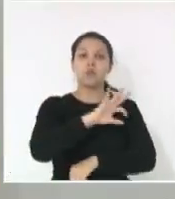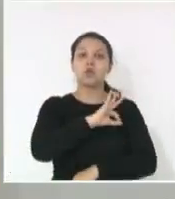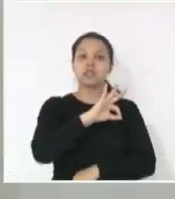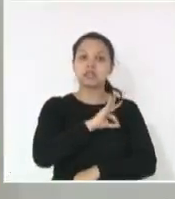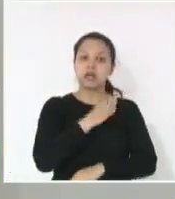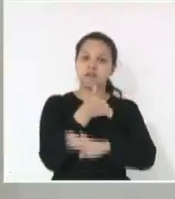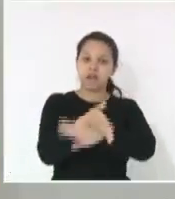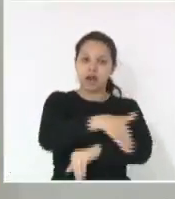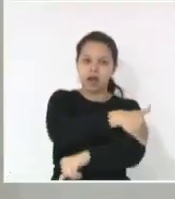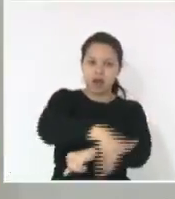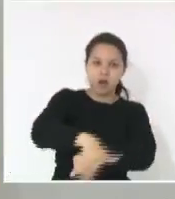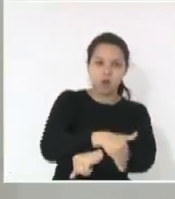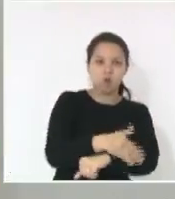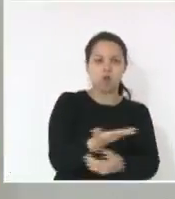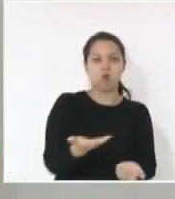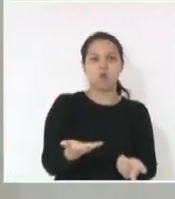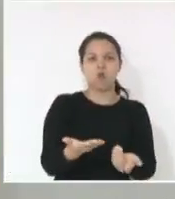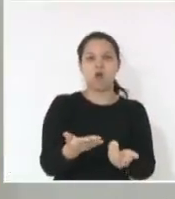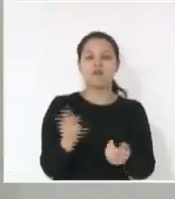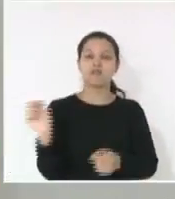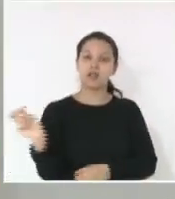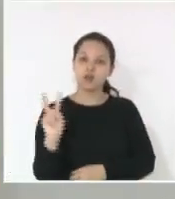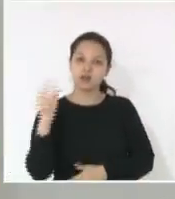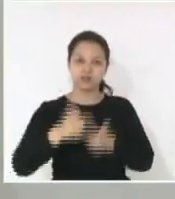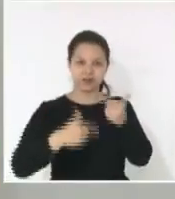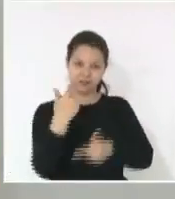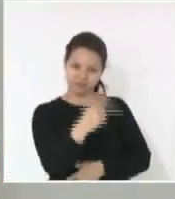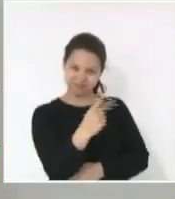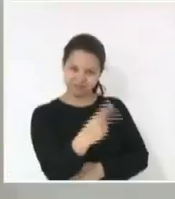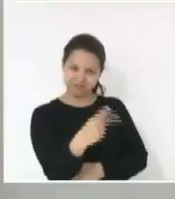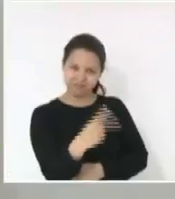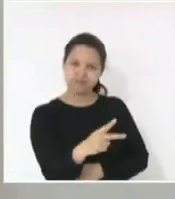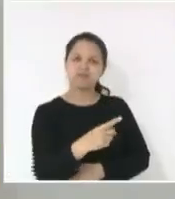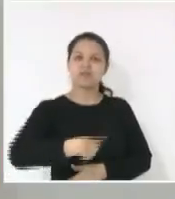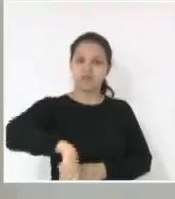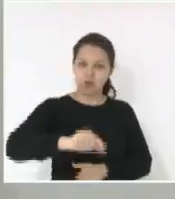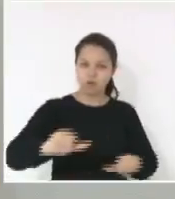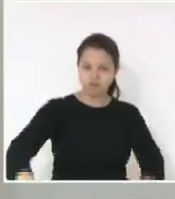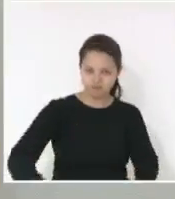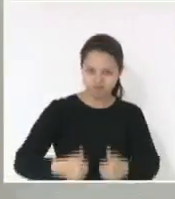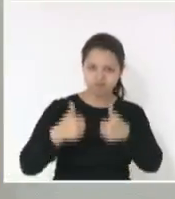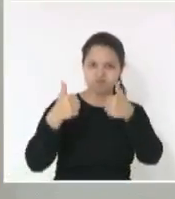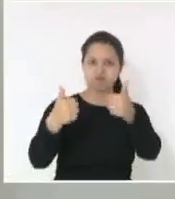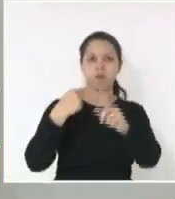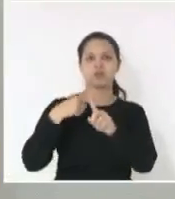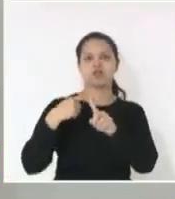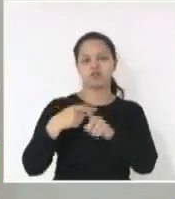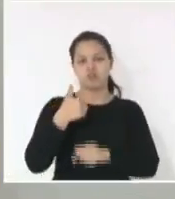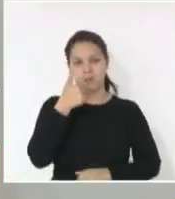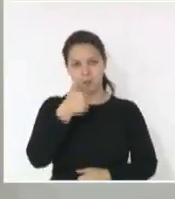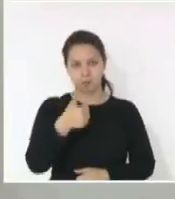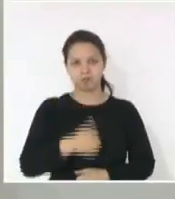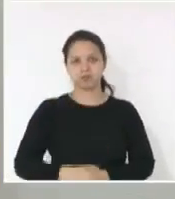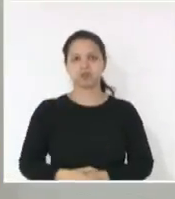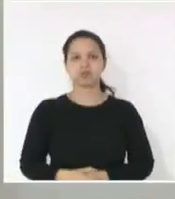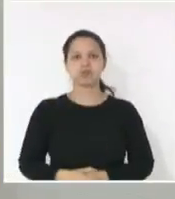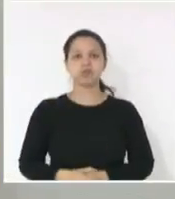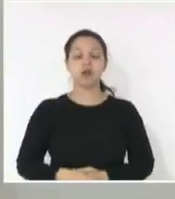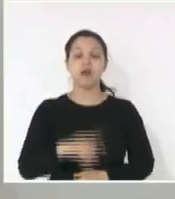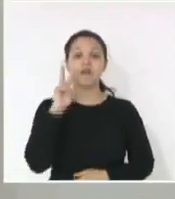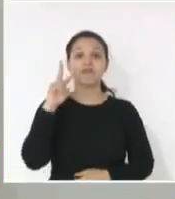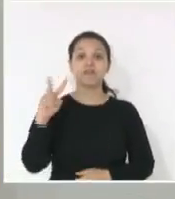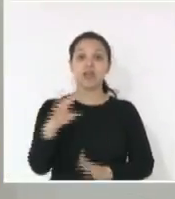do policial, mas nós teremos resultado positivo. Nós vemos no exemplo,